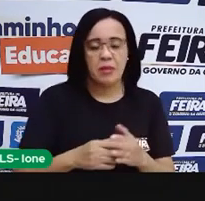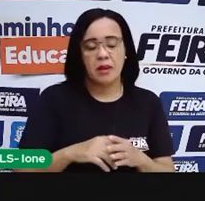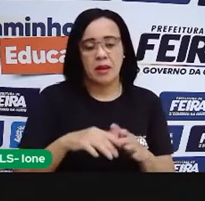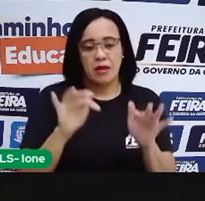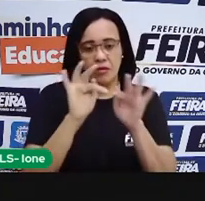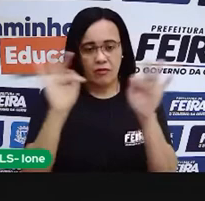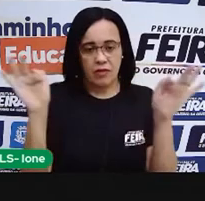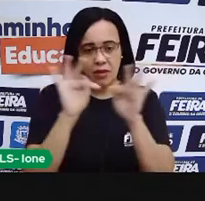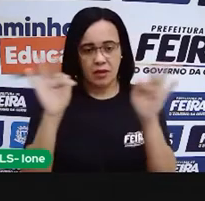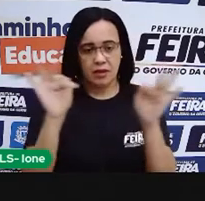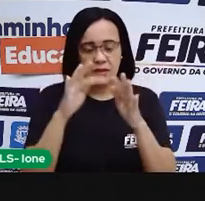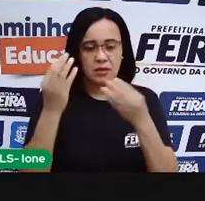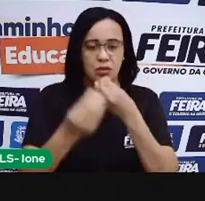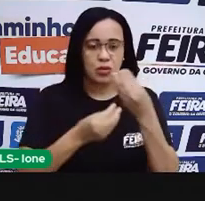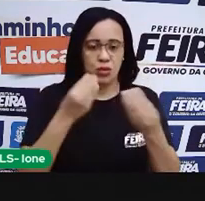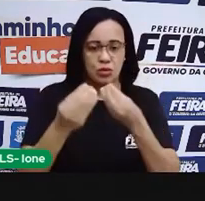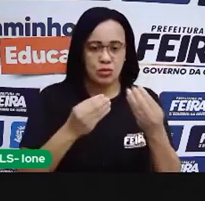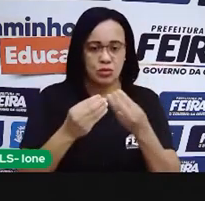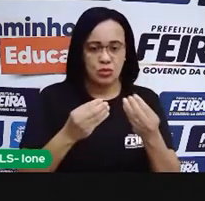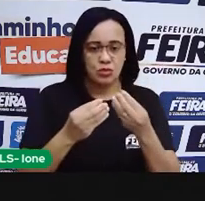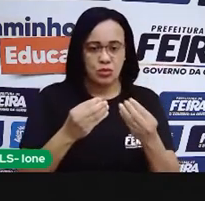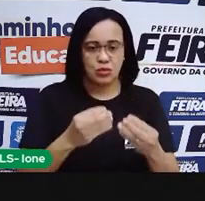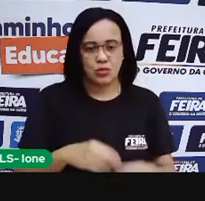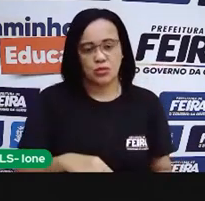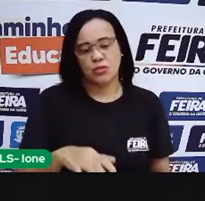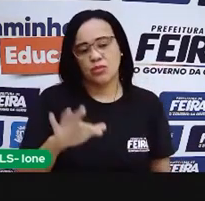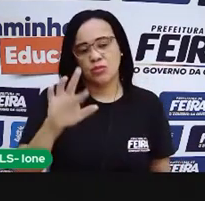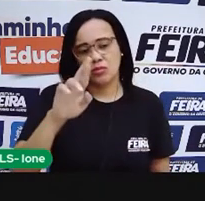Rafael ganhou um relógio.